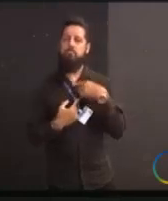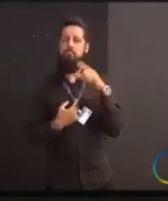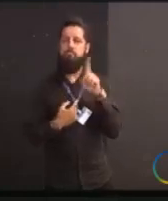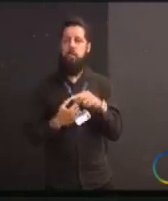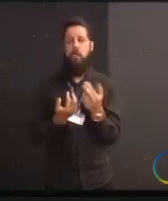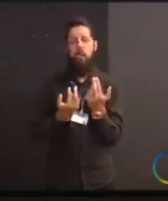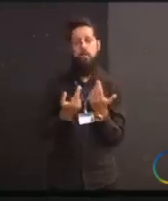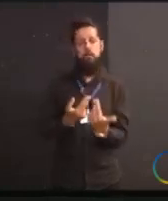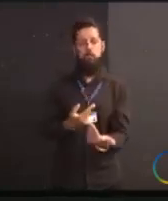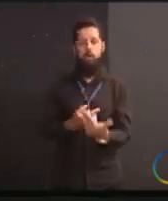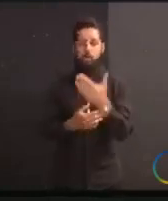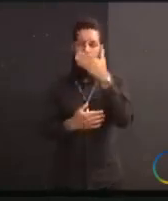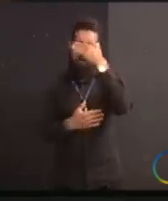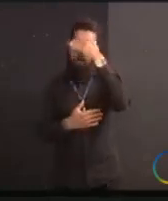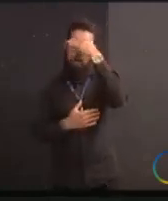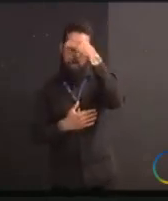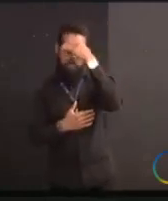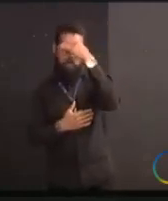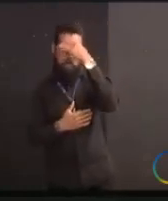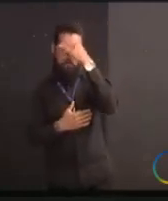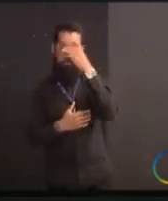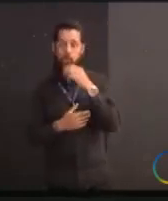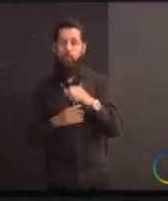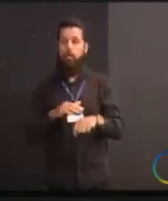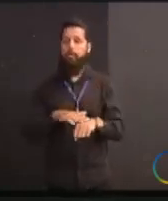Um homem diferente,